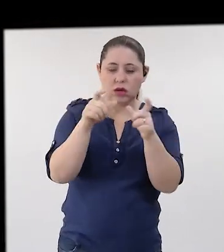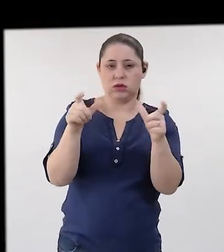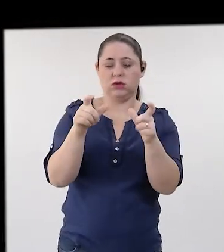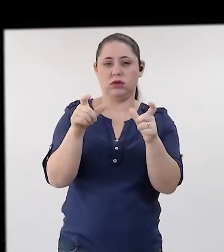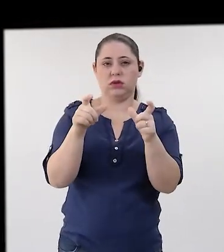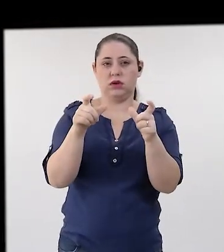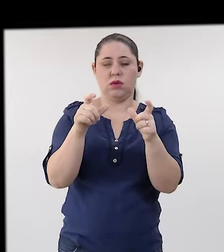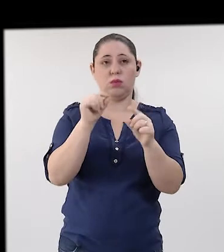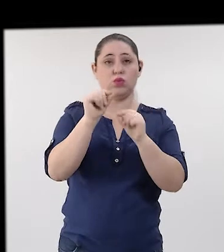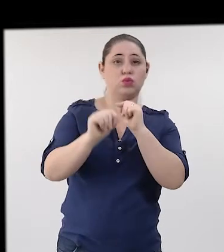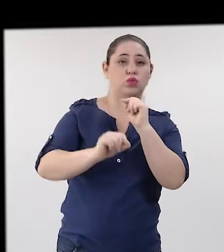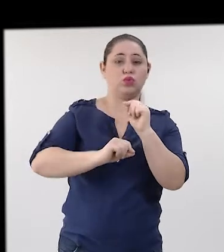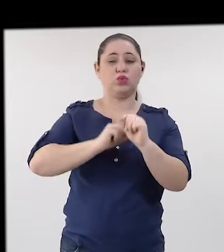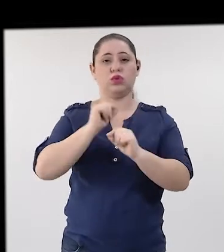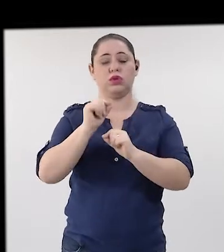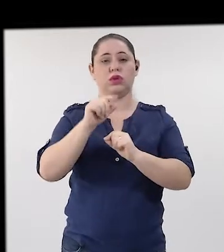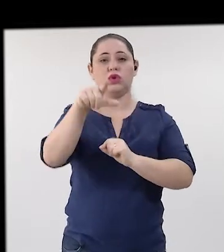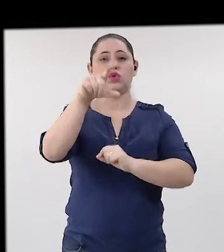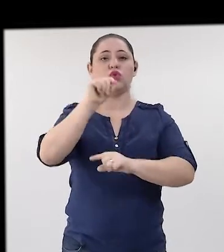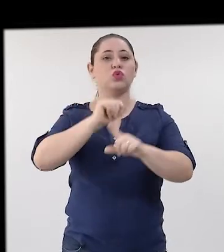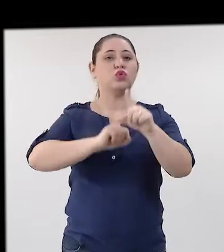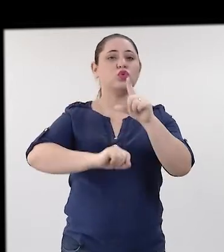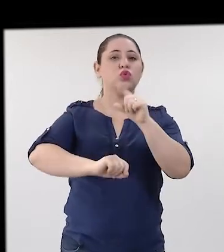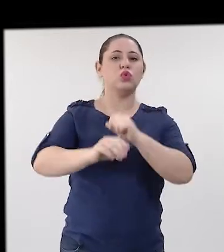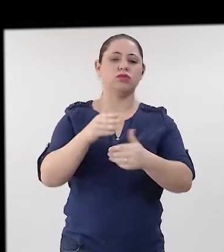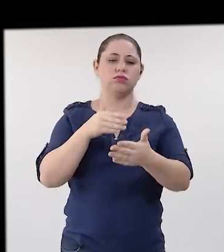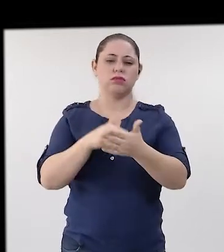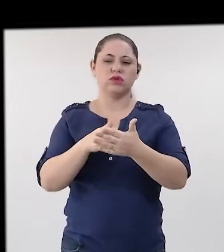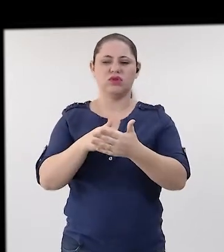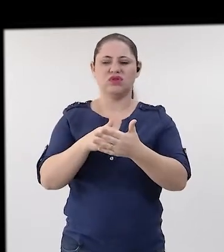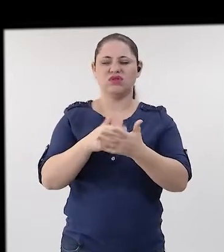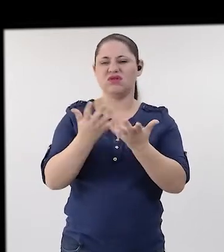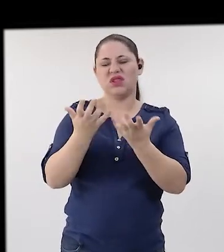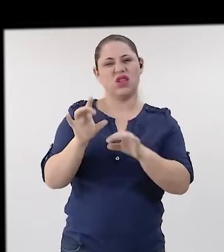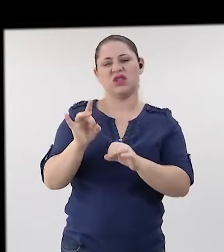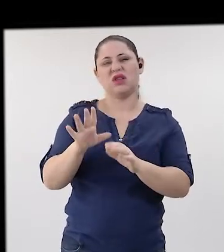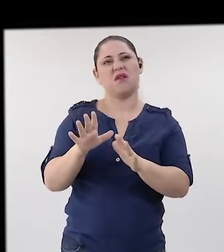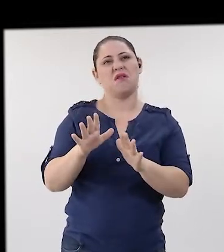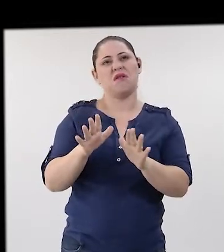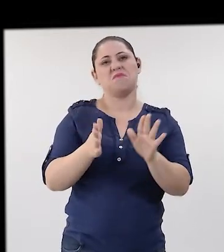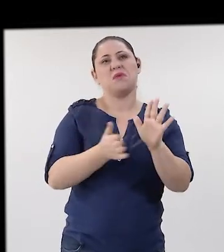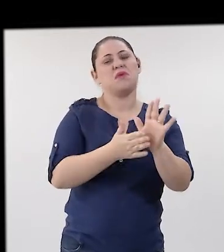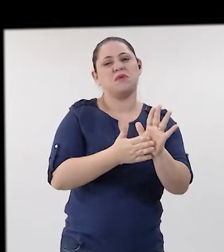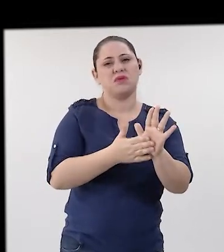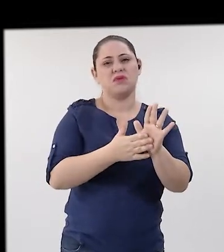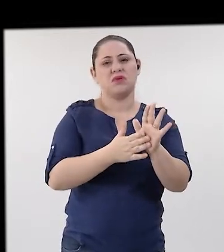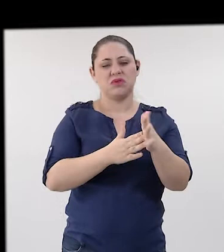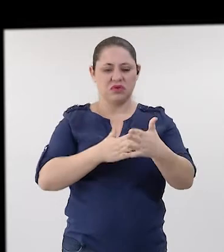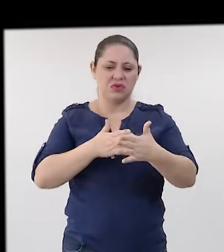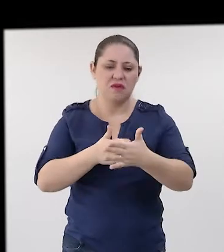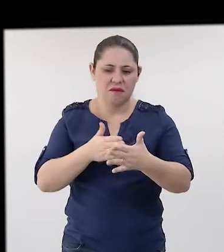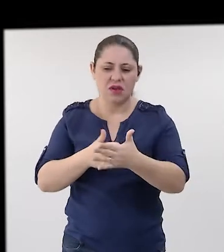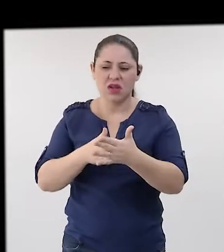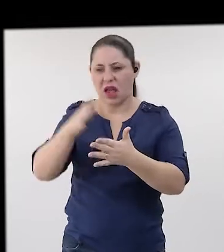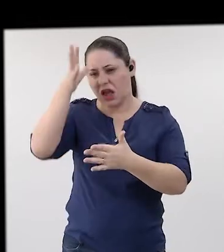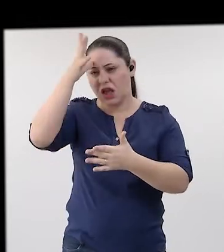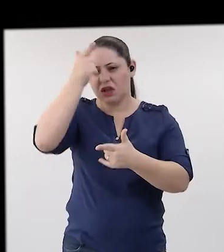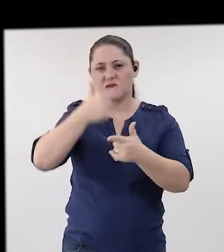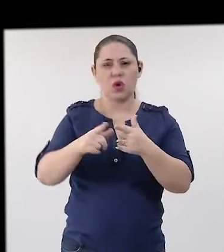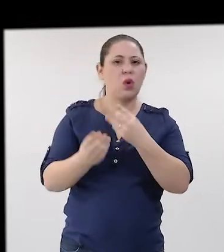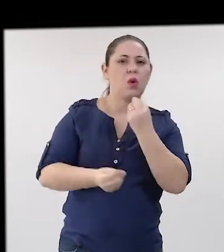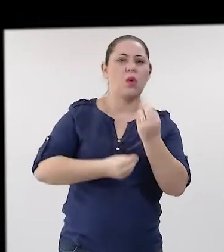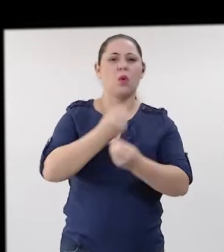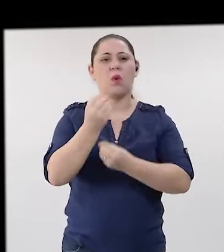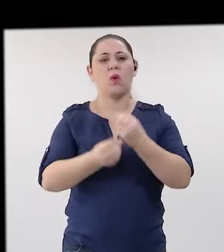muita atenção para tomar sobre a escolha desses desafios. A gente não queria simplesmente propor um desafio para que o aluno